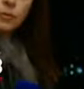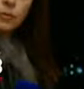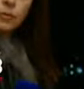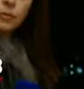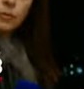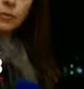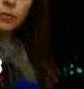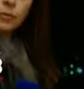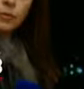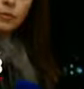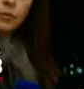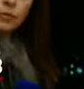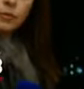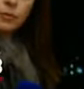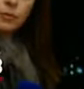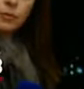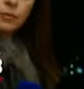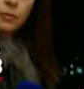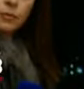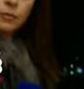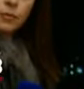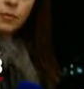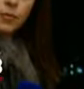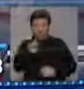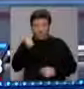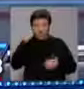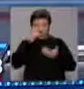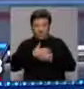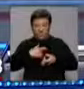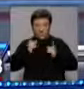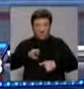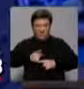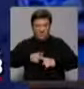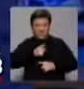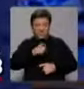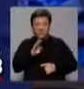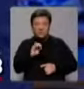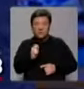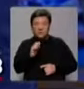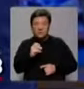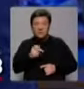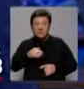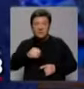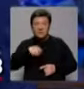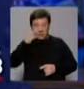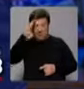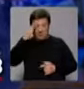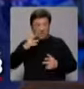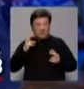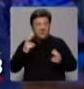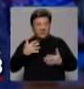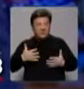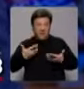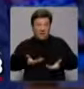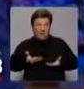Veloso em Madrid Boa noite a todos começamos obviamente Por Atenas José rodrig dos Santos Imagino que seja grande expectativa nesta